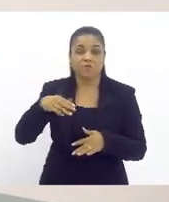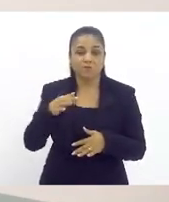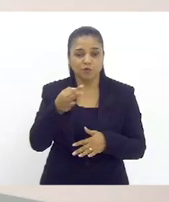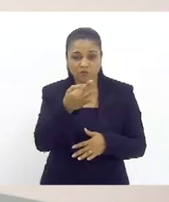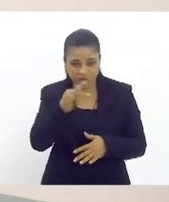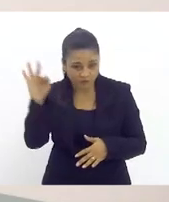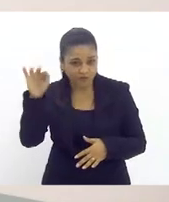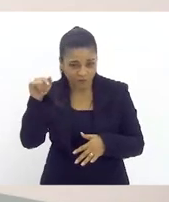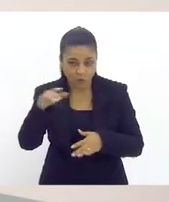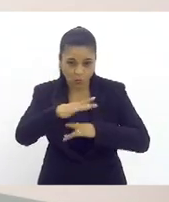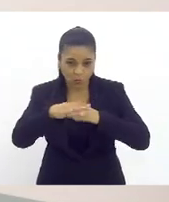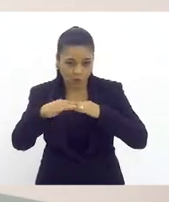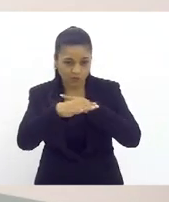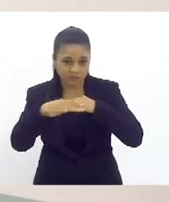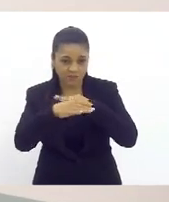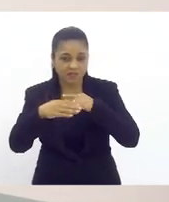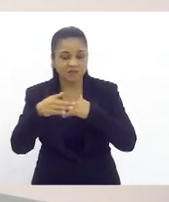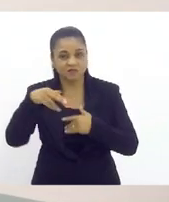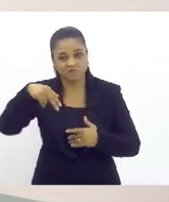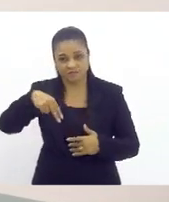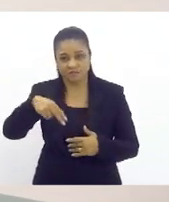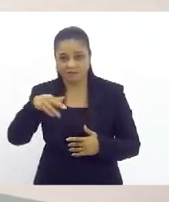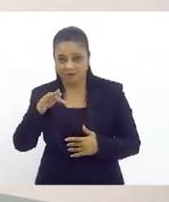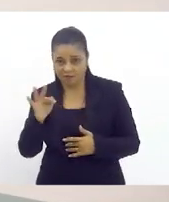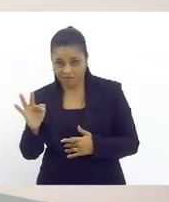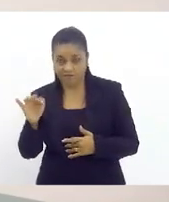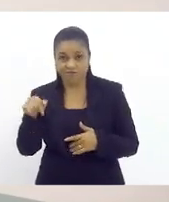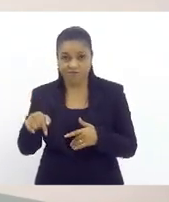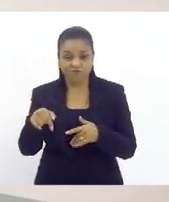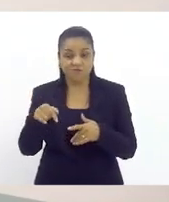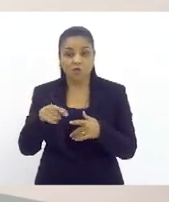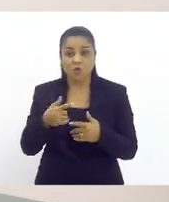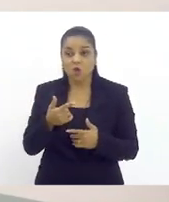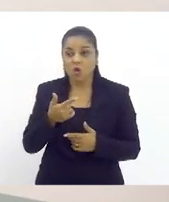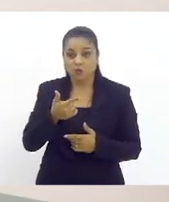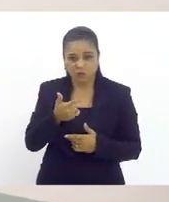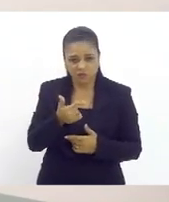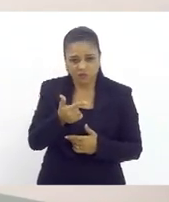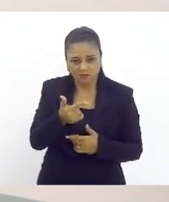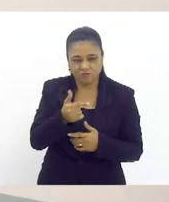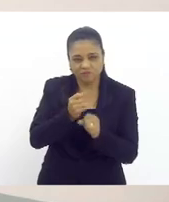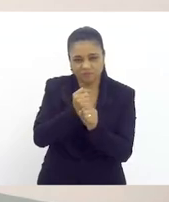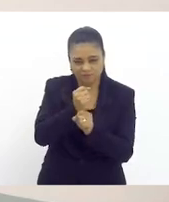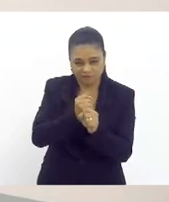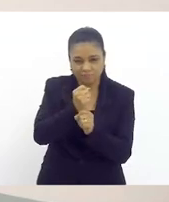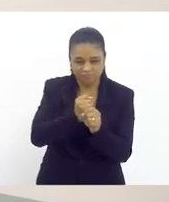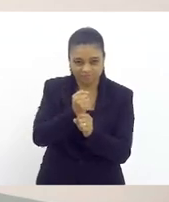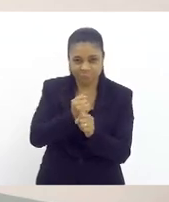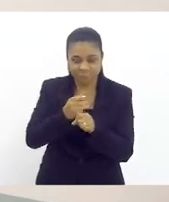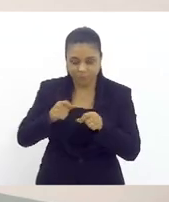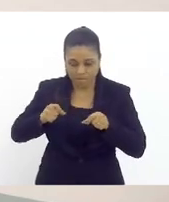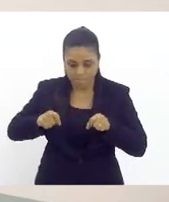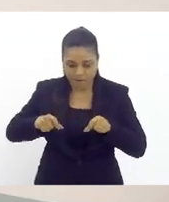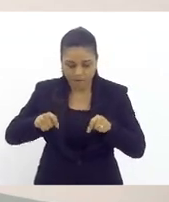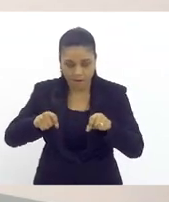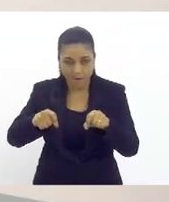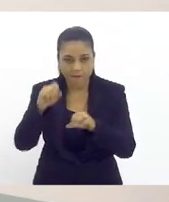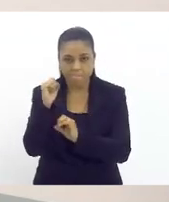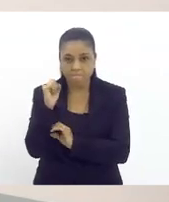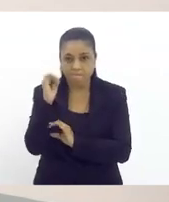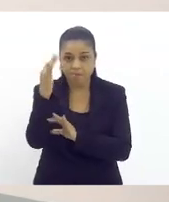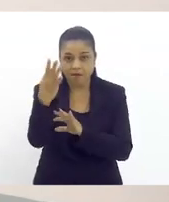ele luta há 8 anos para reflorestar uma área ele é um voluntária Apesar dele ter cá para